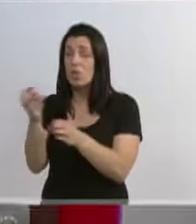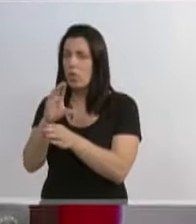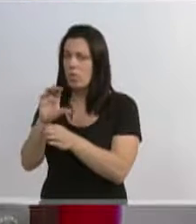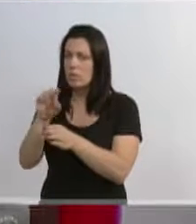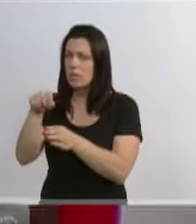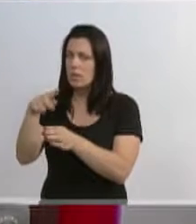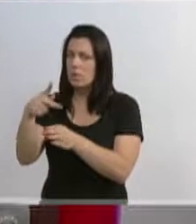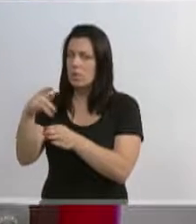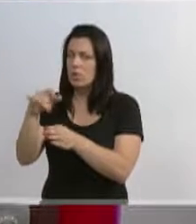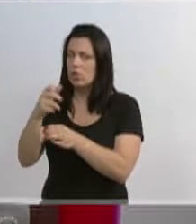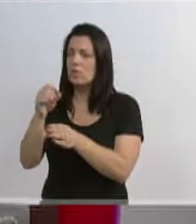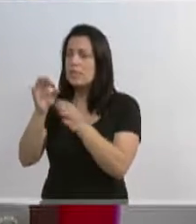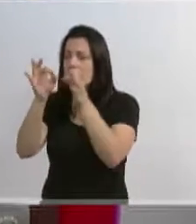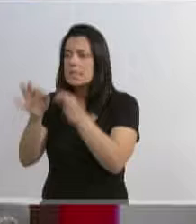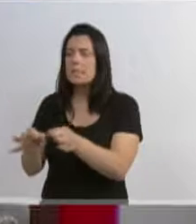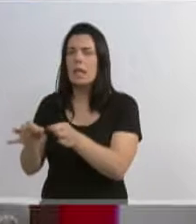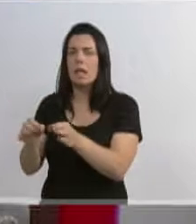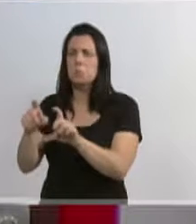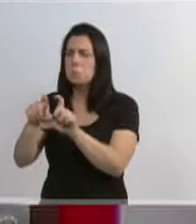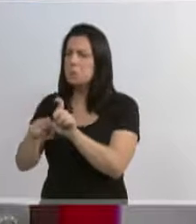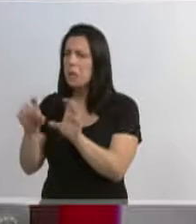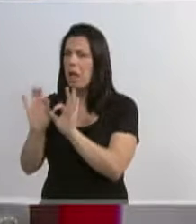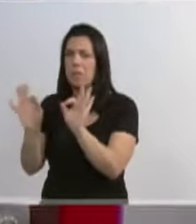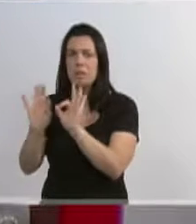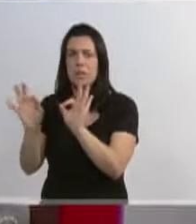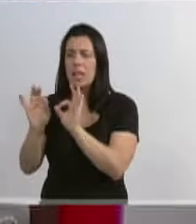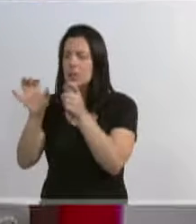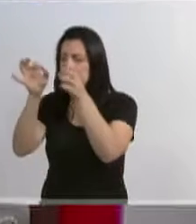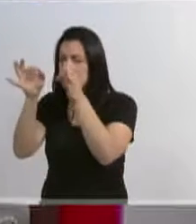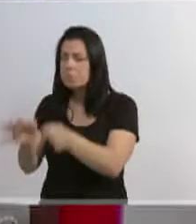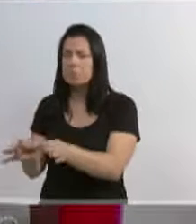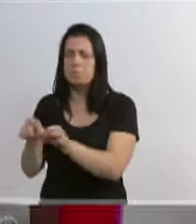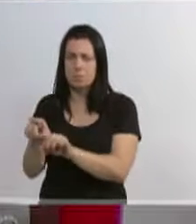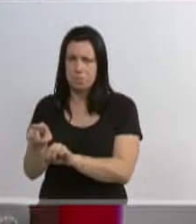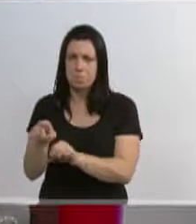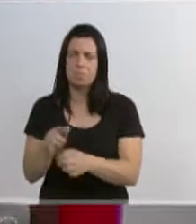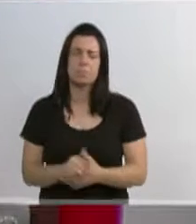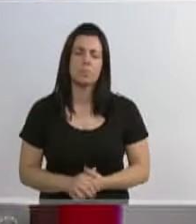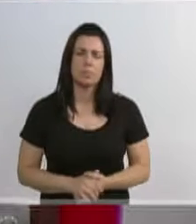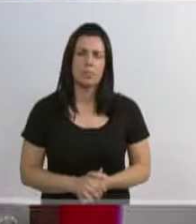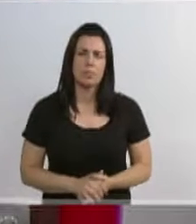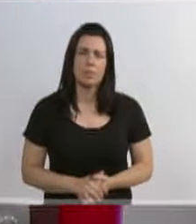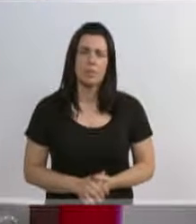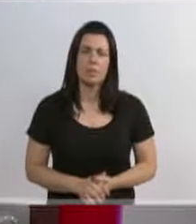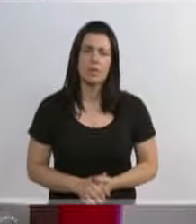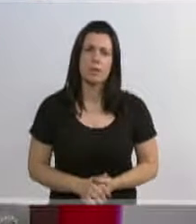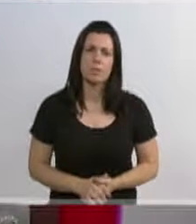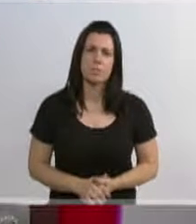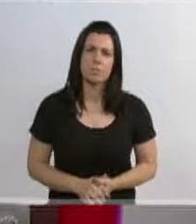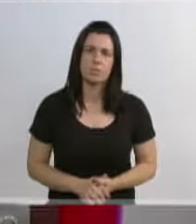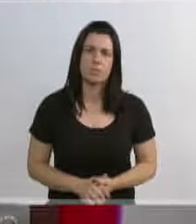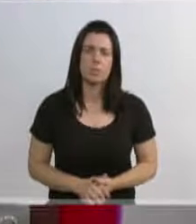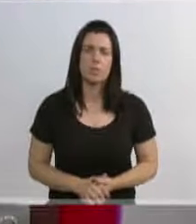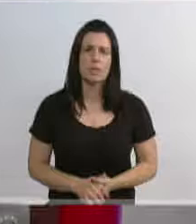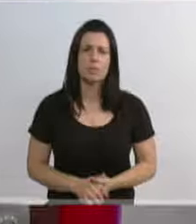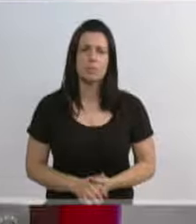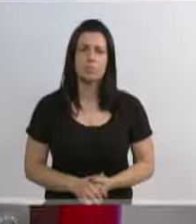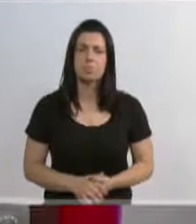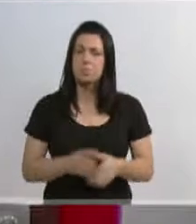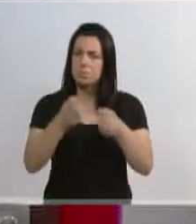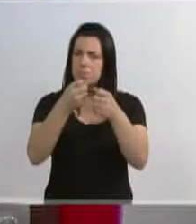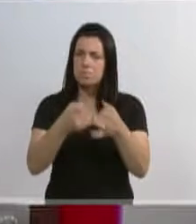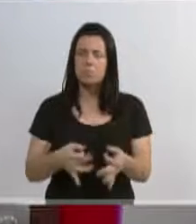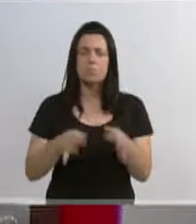Tá? Esse está em dia, não deve nada na federação, está tudo em dia na federação. Tá? Esse seria o parecer concreto dessa